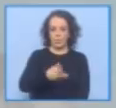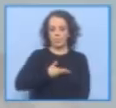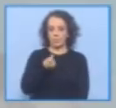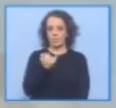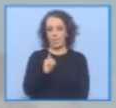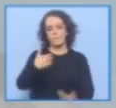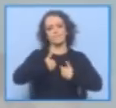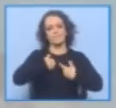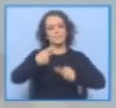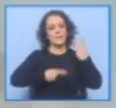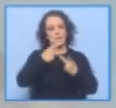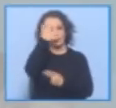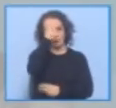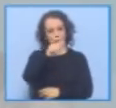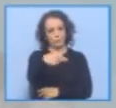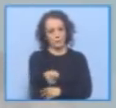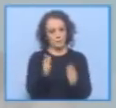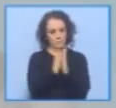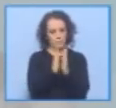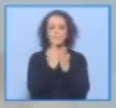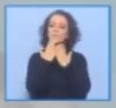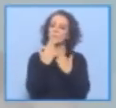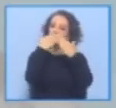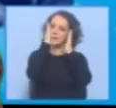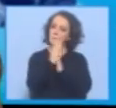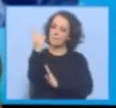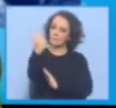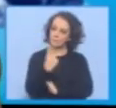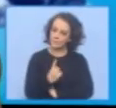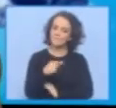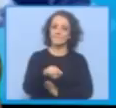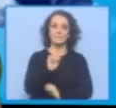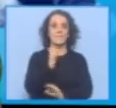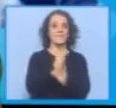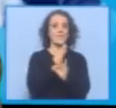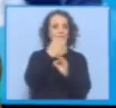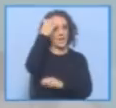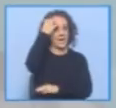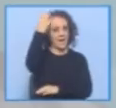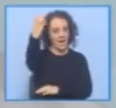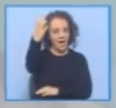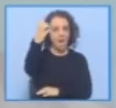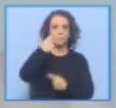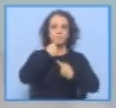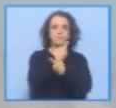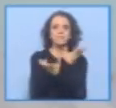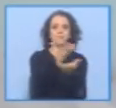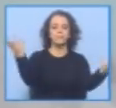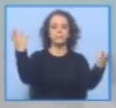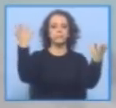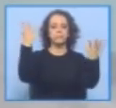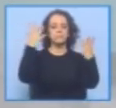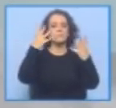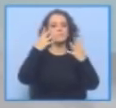deste domingo. Boa tarde, irmã. Obrigado por estar entre nós. É a festa dos Reis, a festa da Epifania, dessa